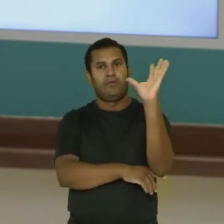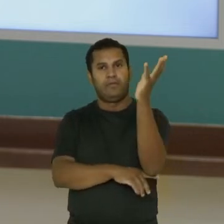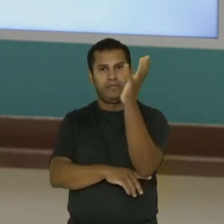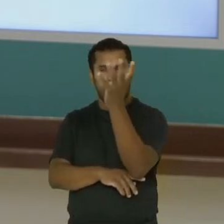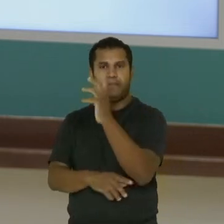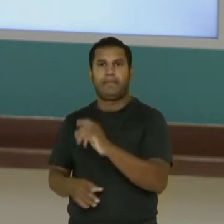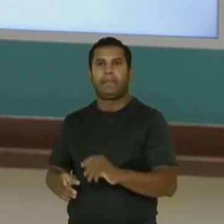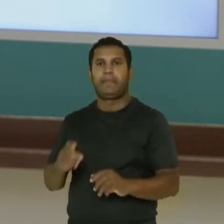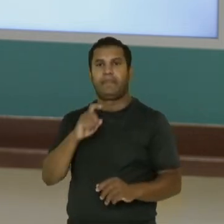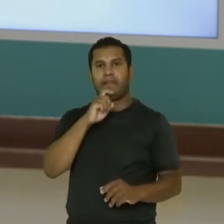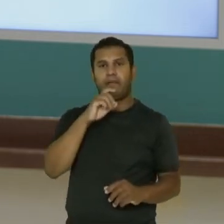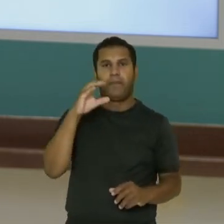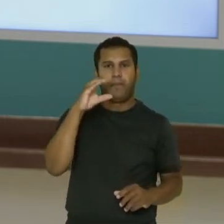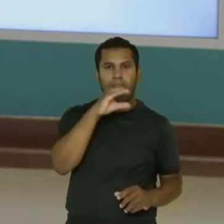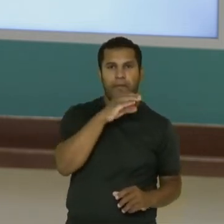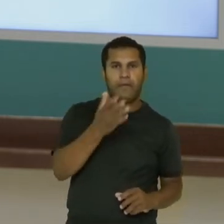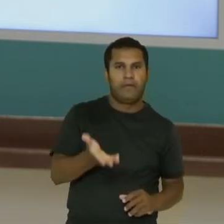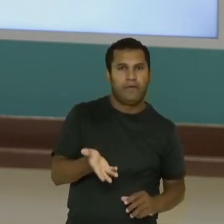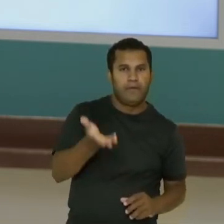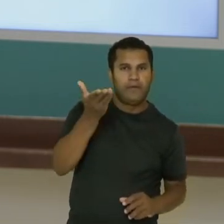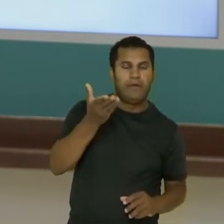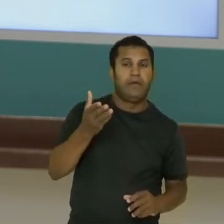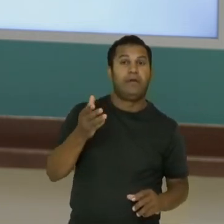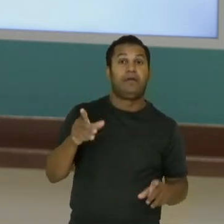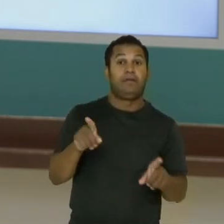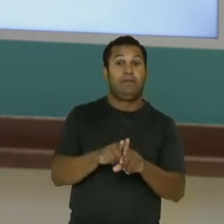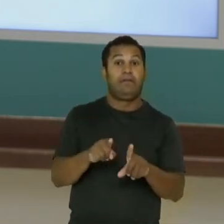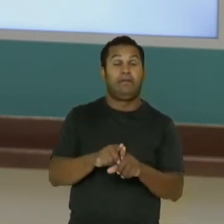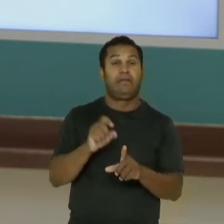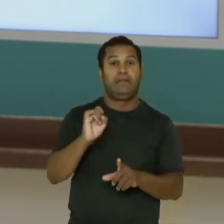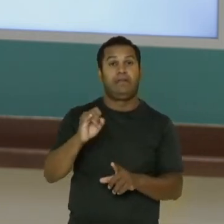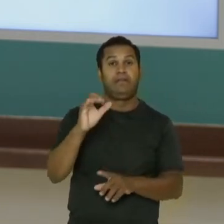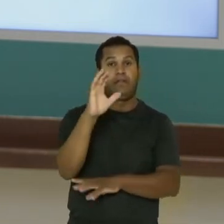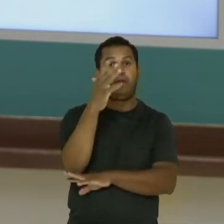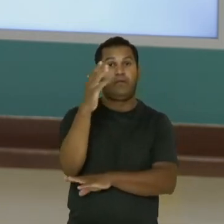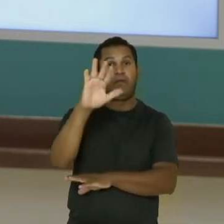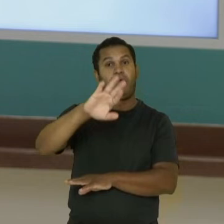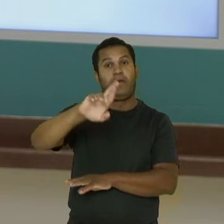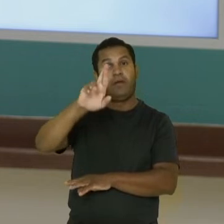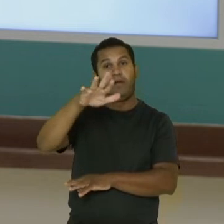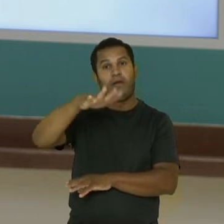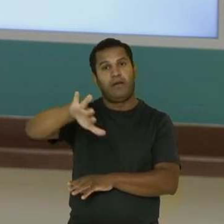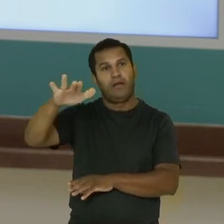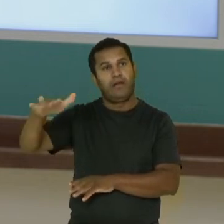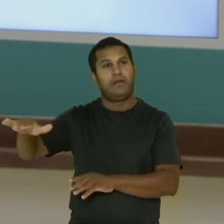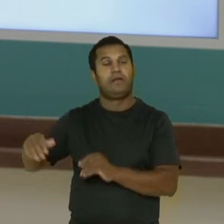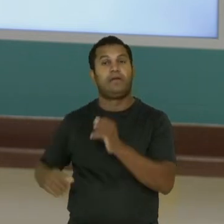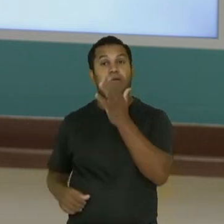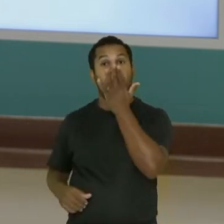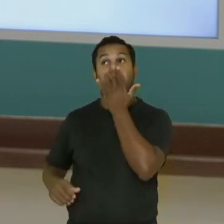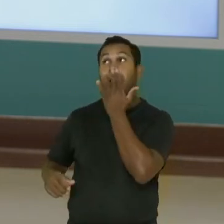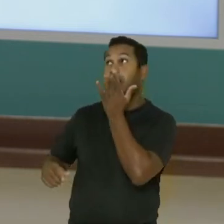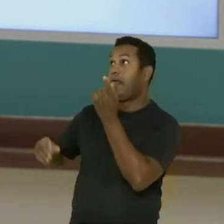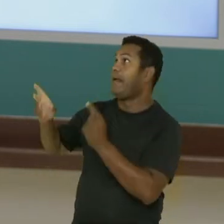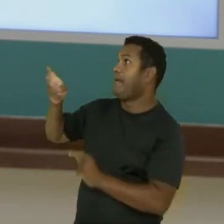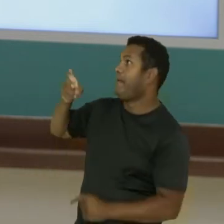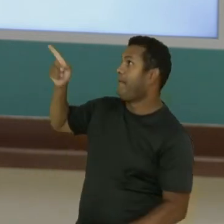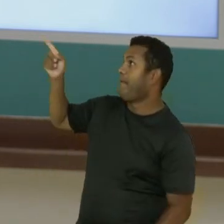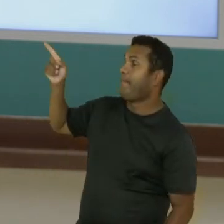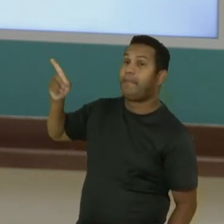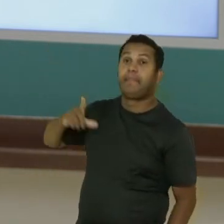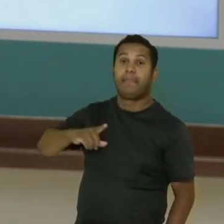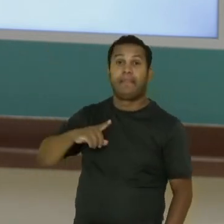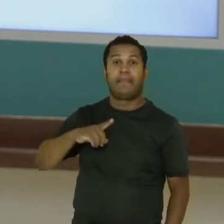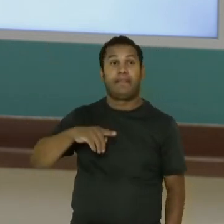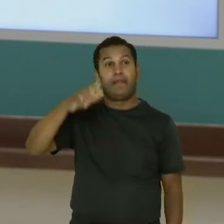ter uma outra divisão. Vejam, por exemplo, que aqui, além do Amazonas e do Pará e do território do Acre, nós vamos